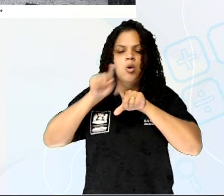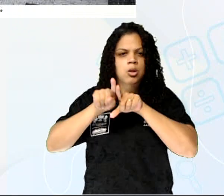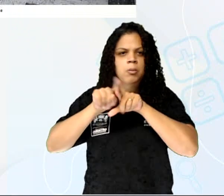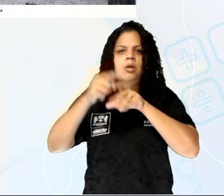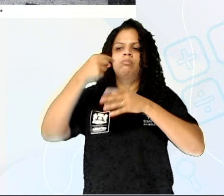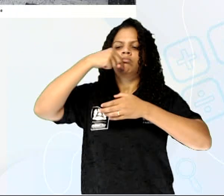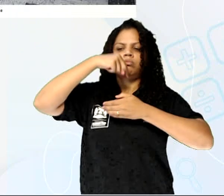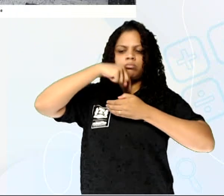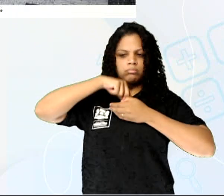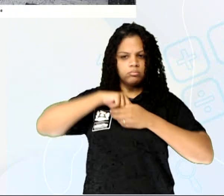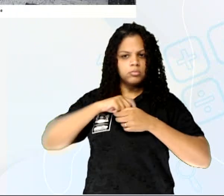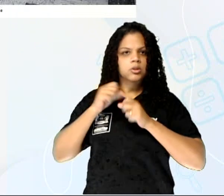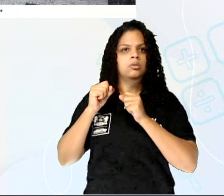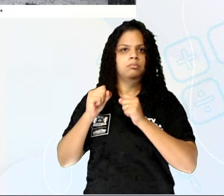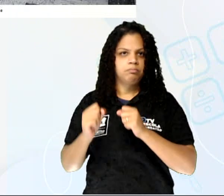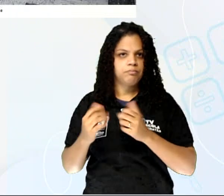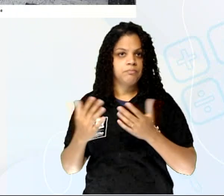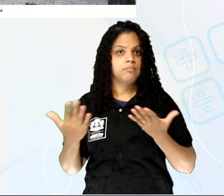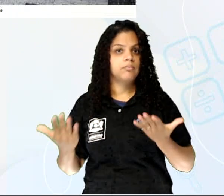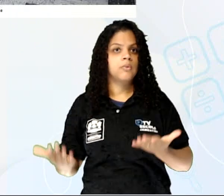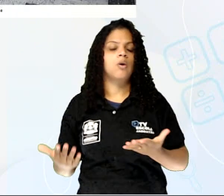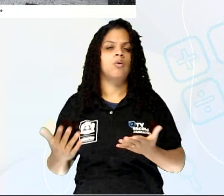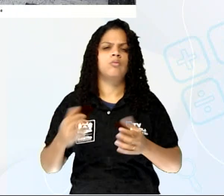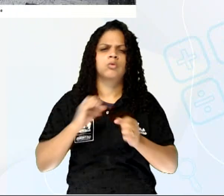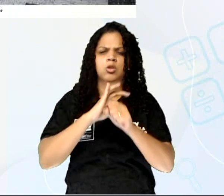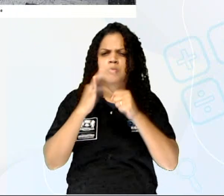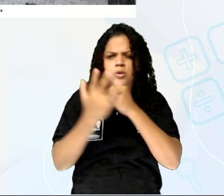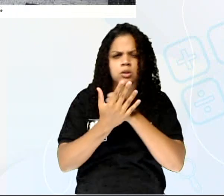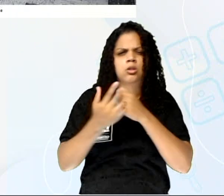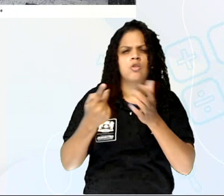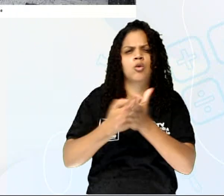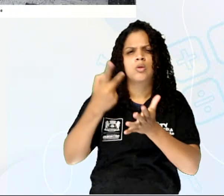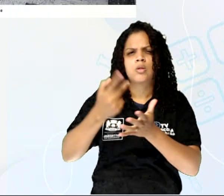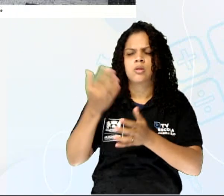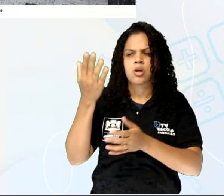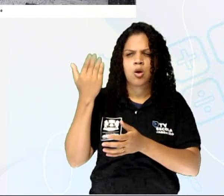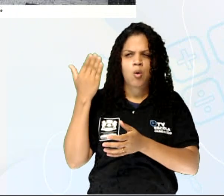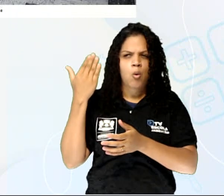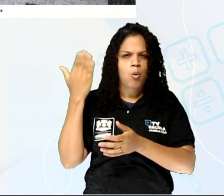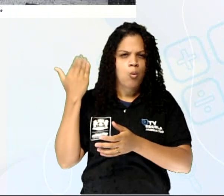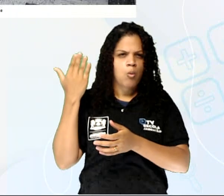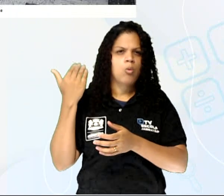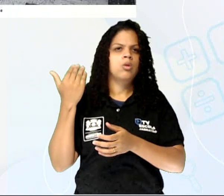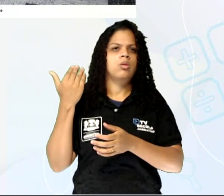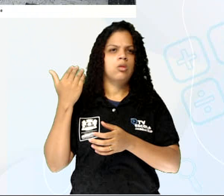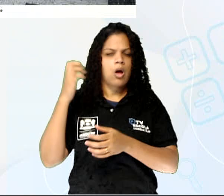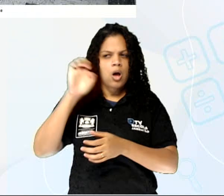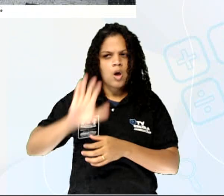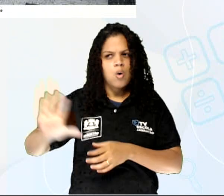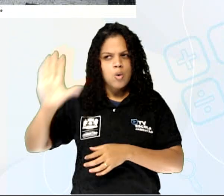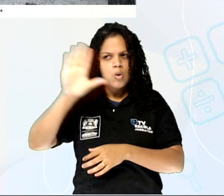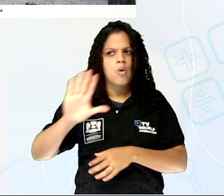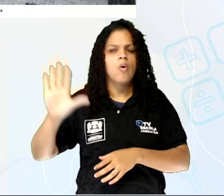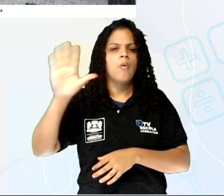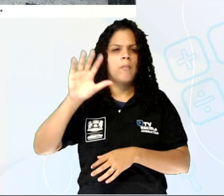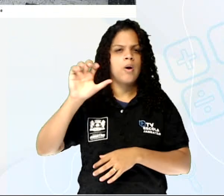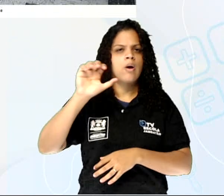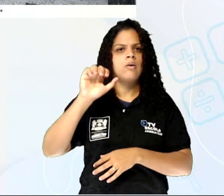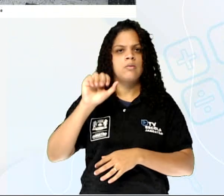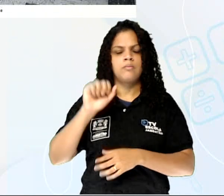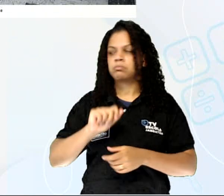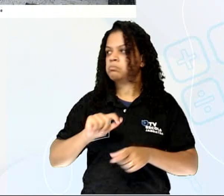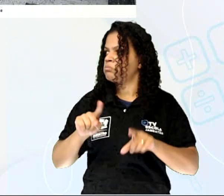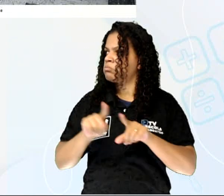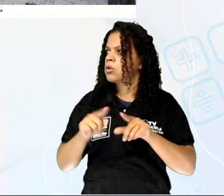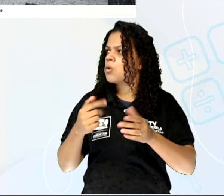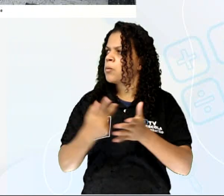as epidemias ocorridas na América do Norte e na Europa, foi desenvolvido esse aparelho